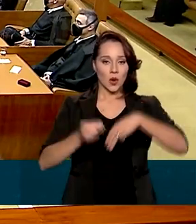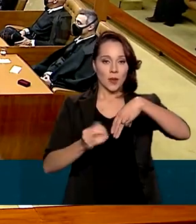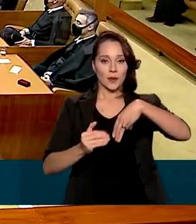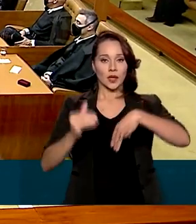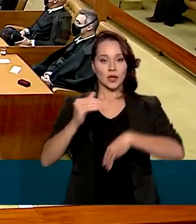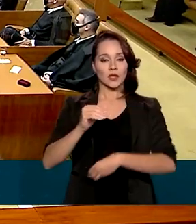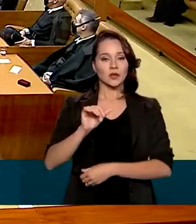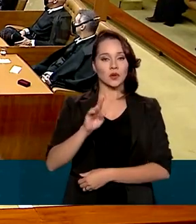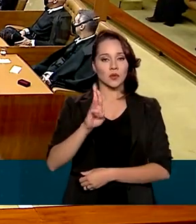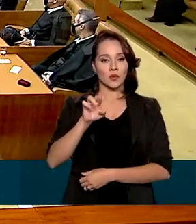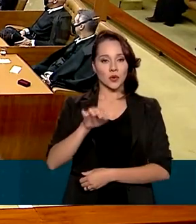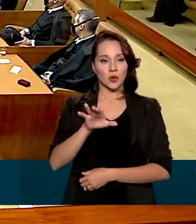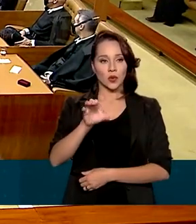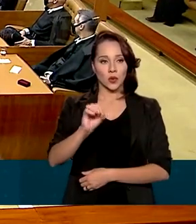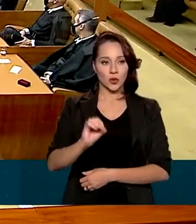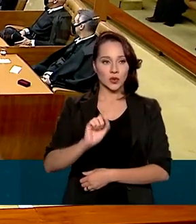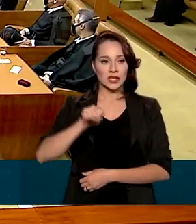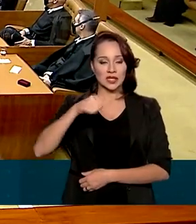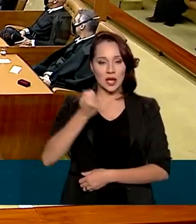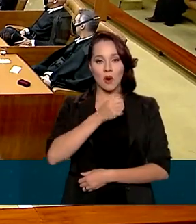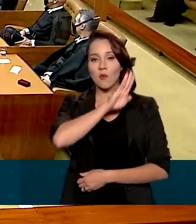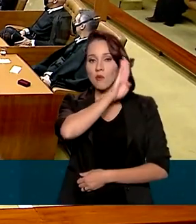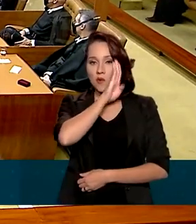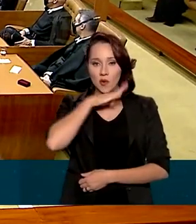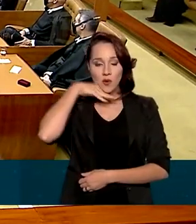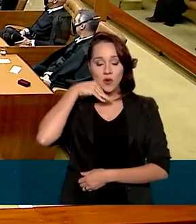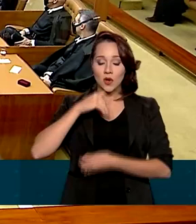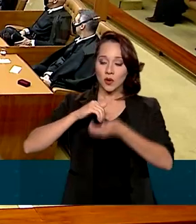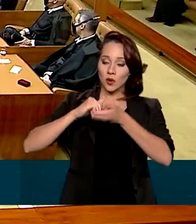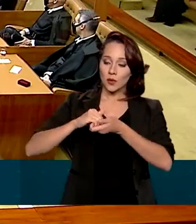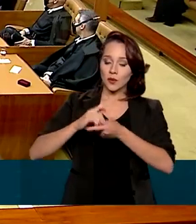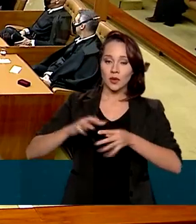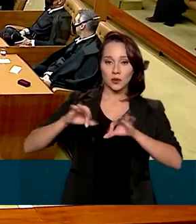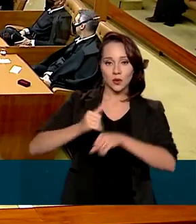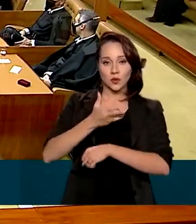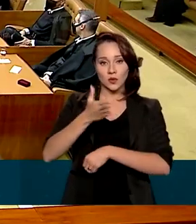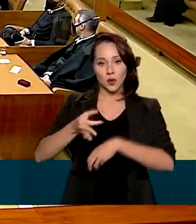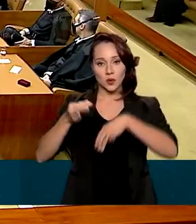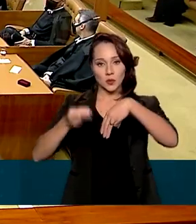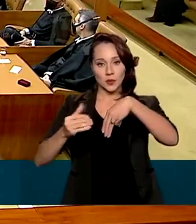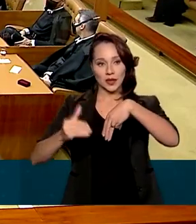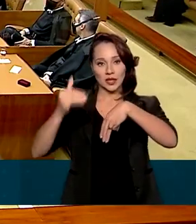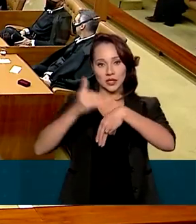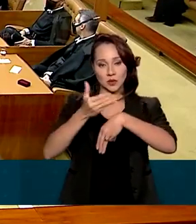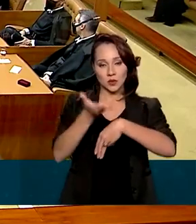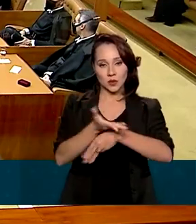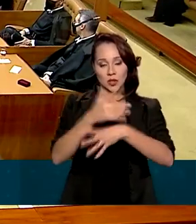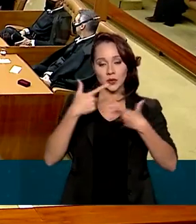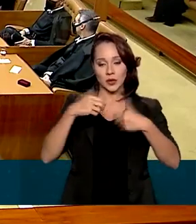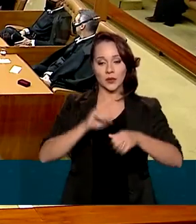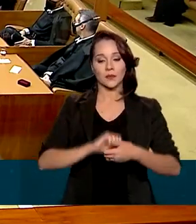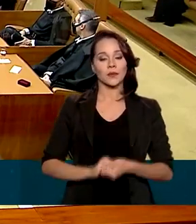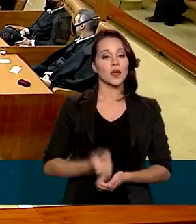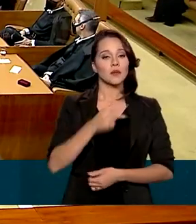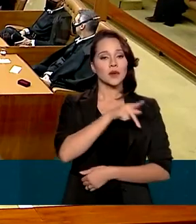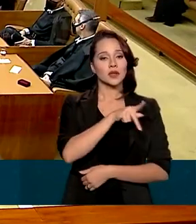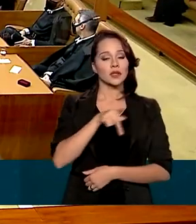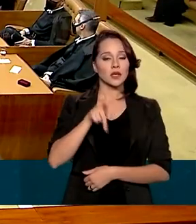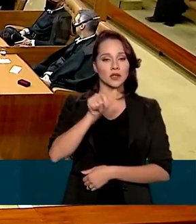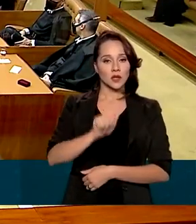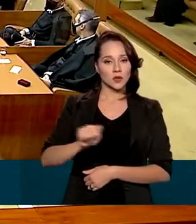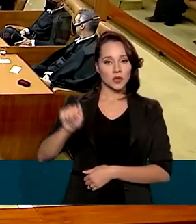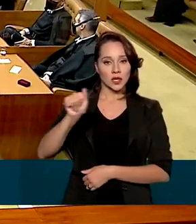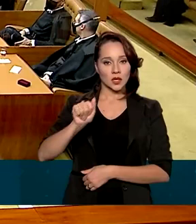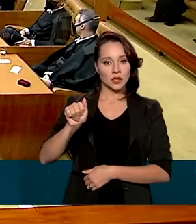Bruno Dantas, na pessoa de quem cumprimento os demais ministros deste tribunal. Presidente da